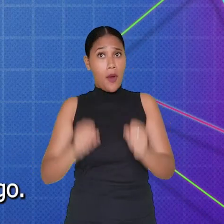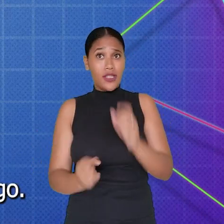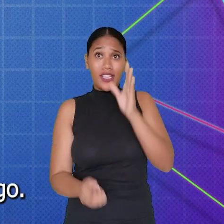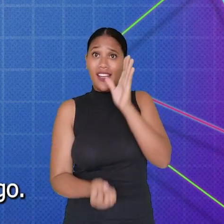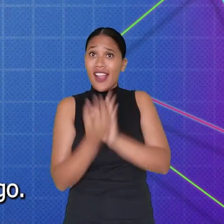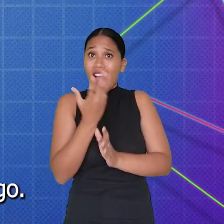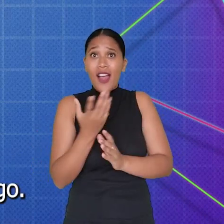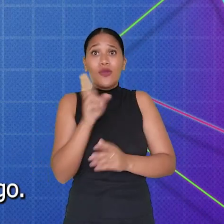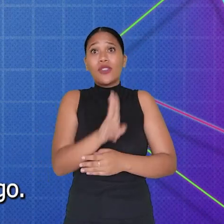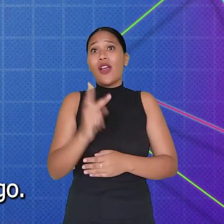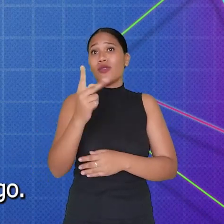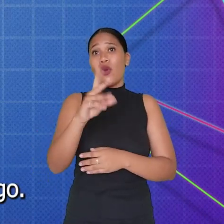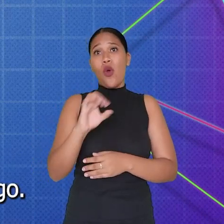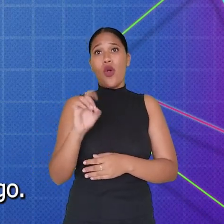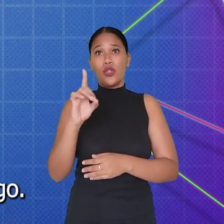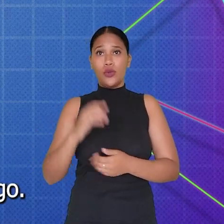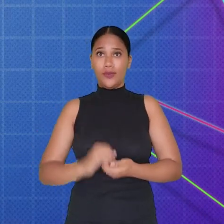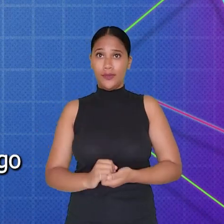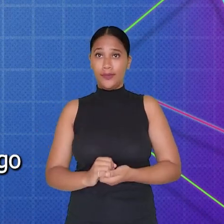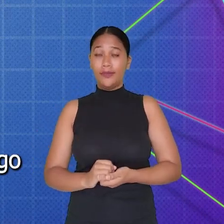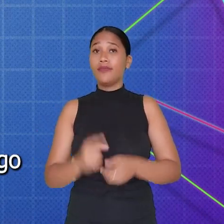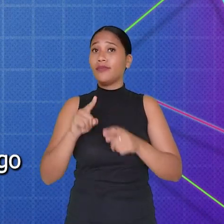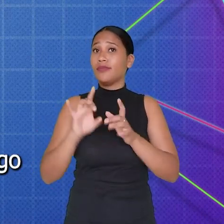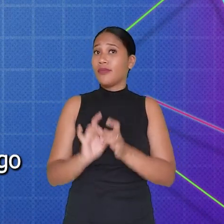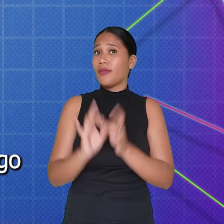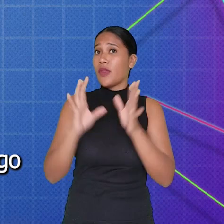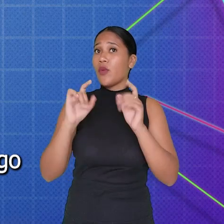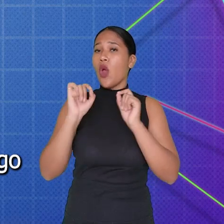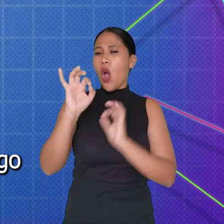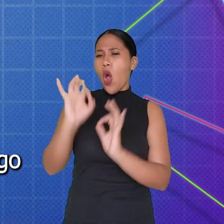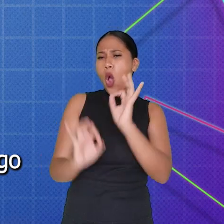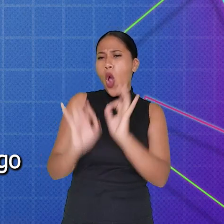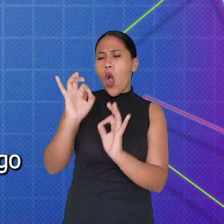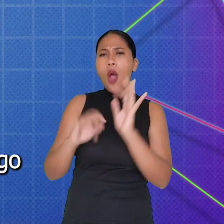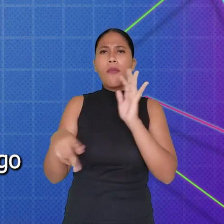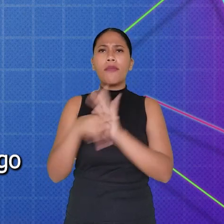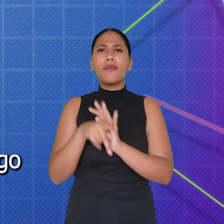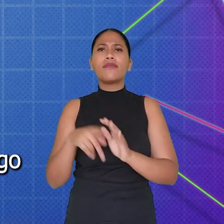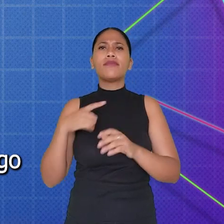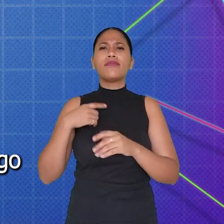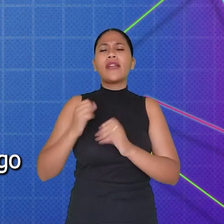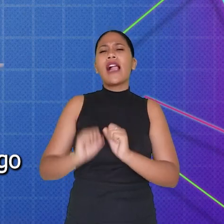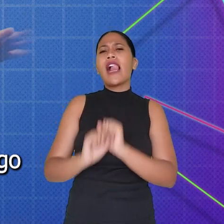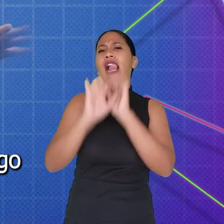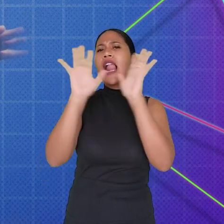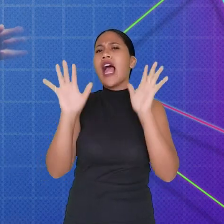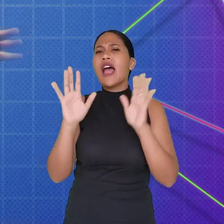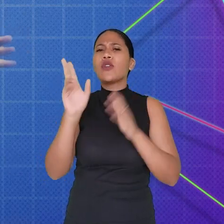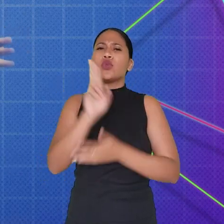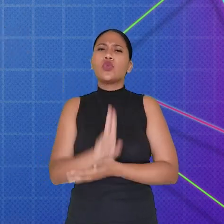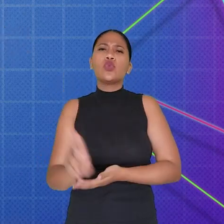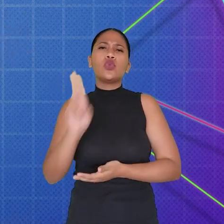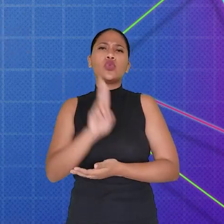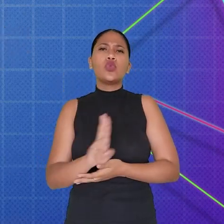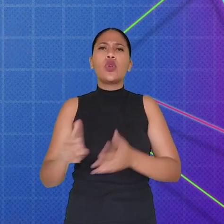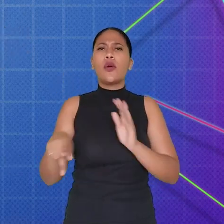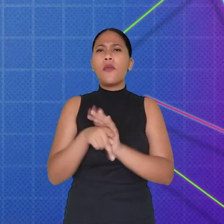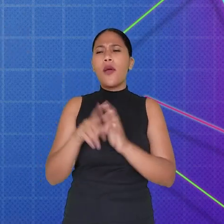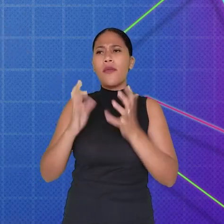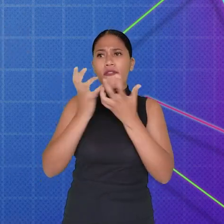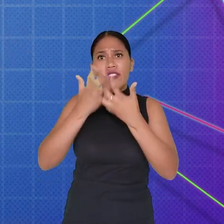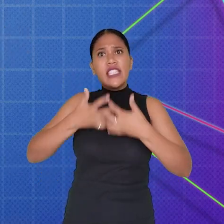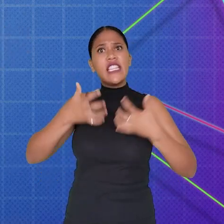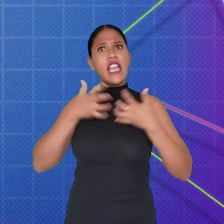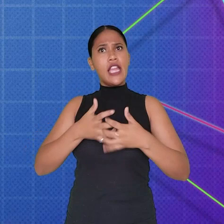pode criar e usar com seu código. Isso permite que você organize o seu código de forma clara e reutilize código de